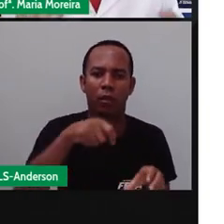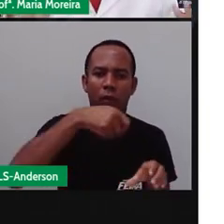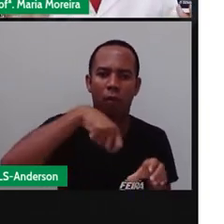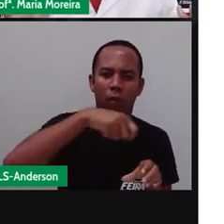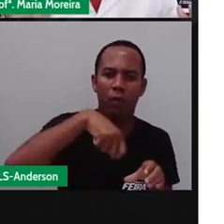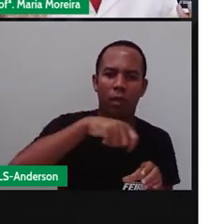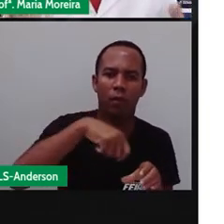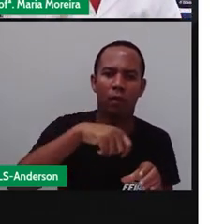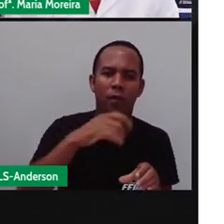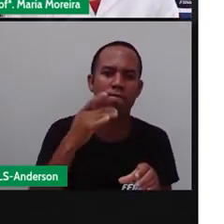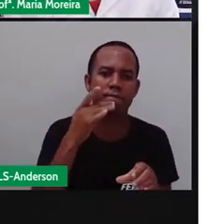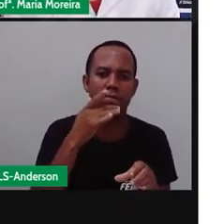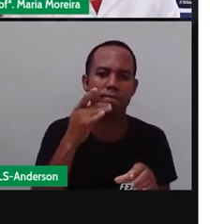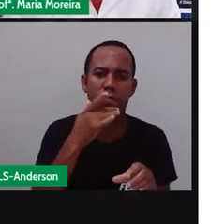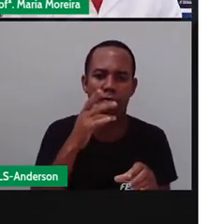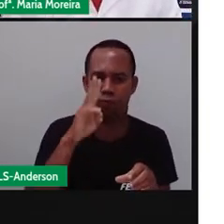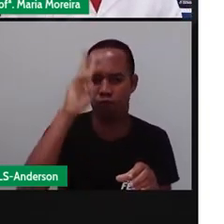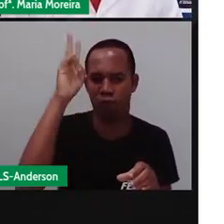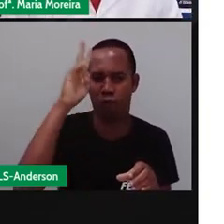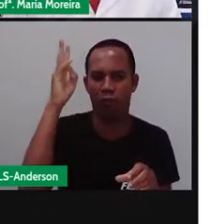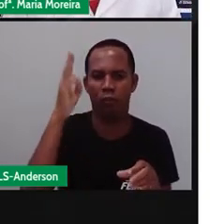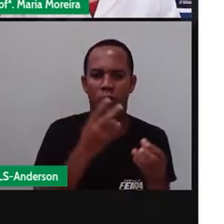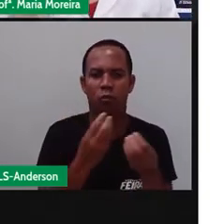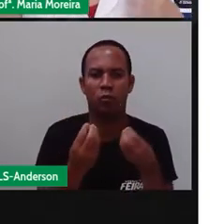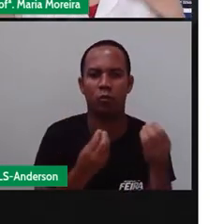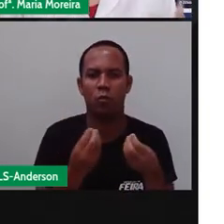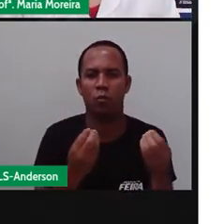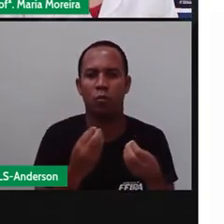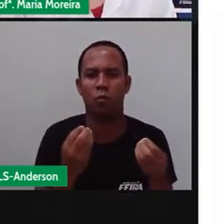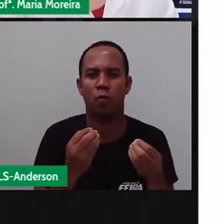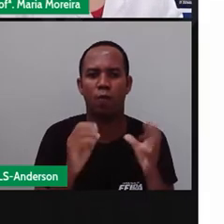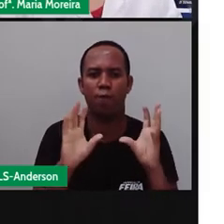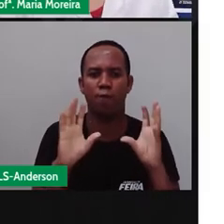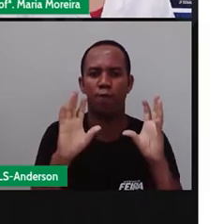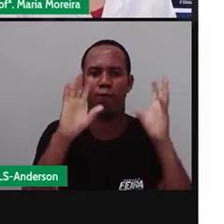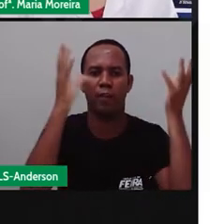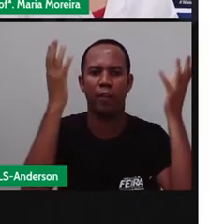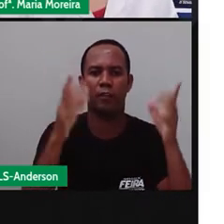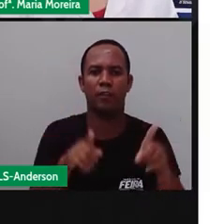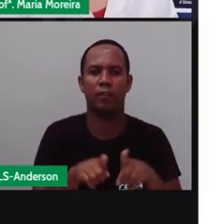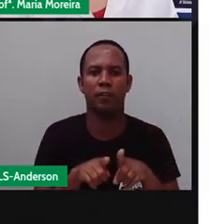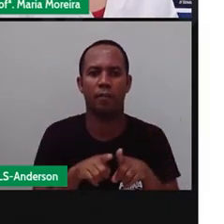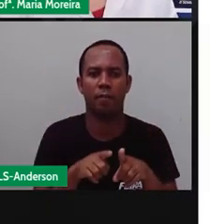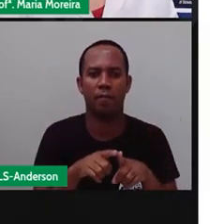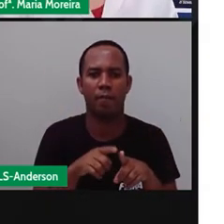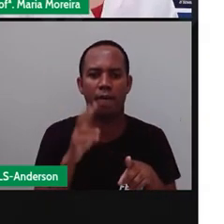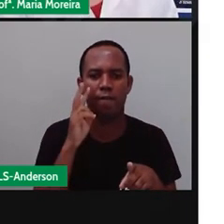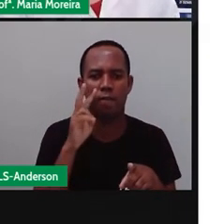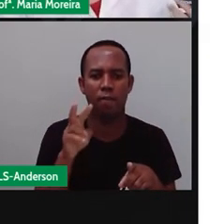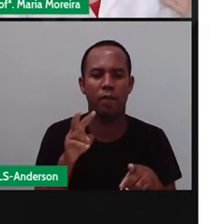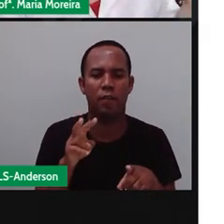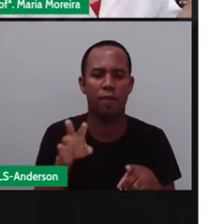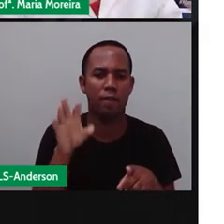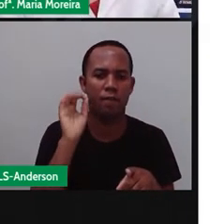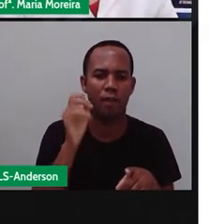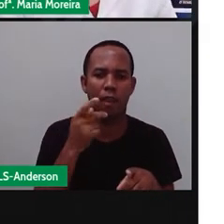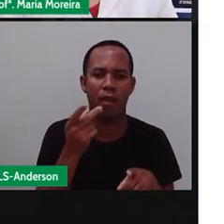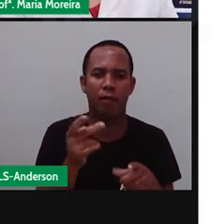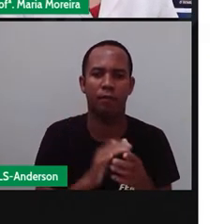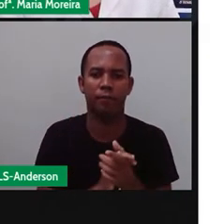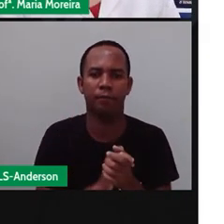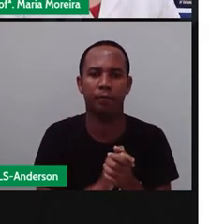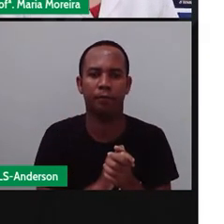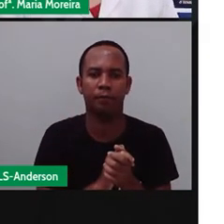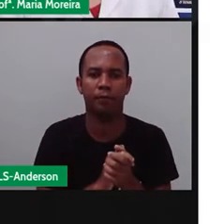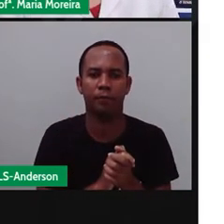é muito muito forte, por conta do quê? Das festas, das colheitas que a gente já ouviu falar aqui. Em termos históricos,